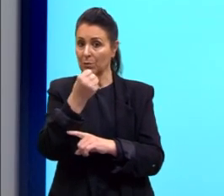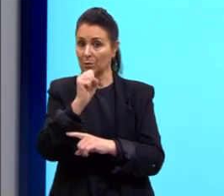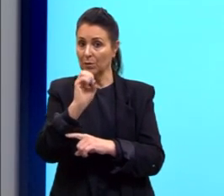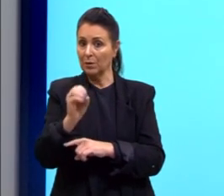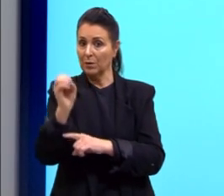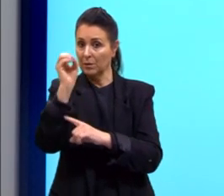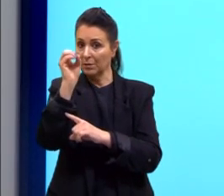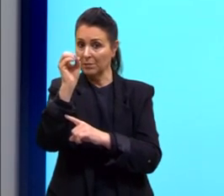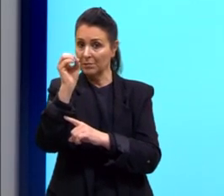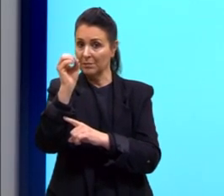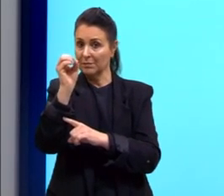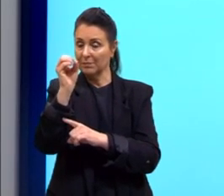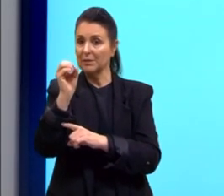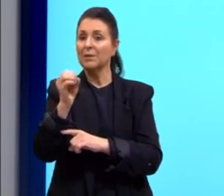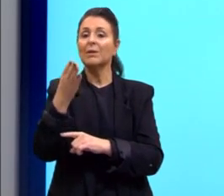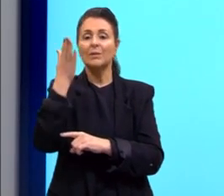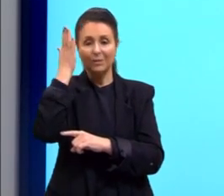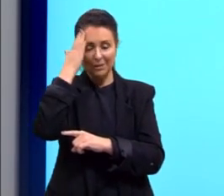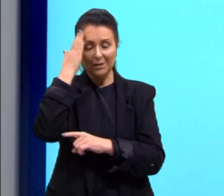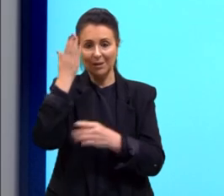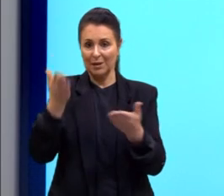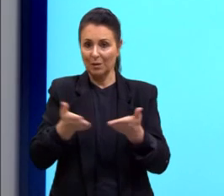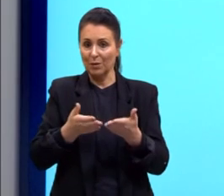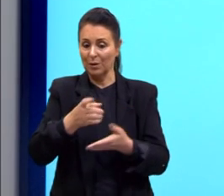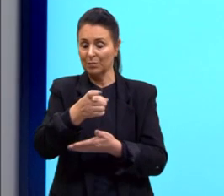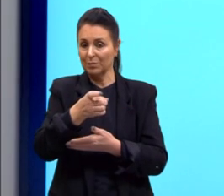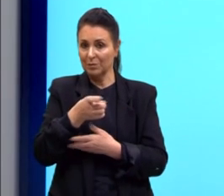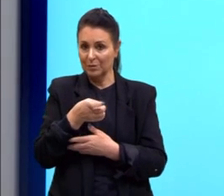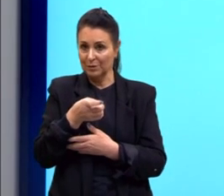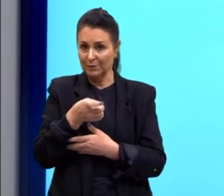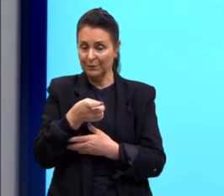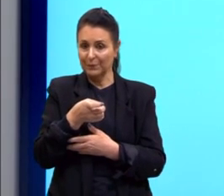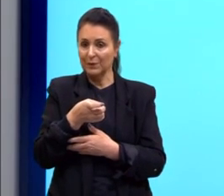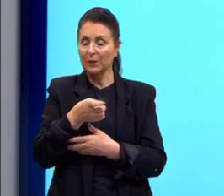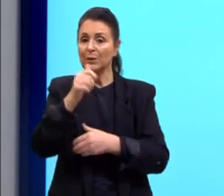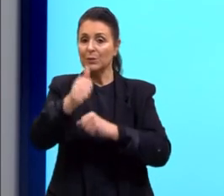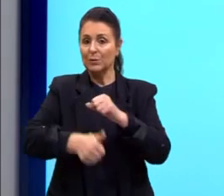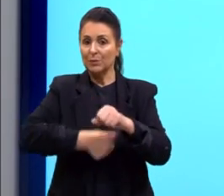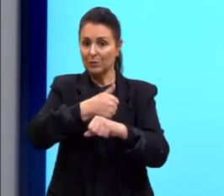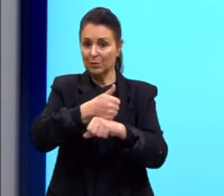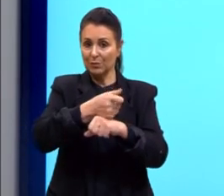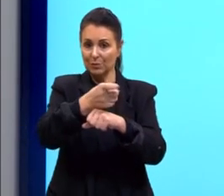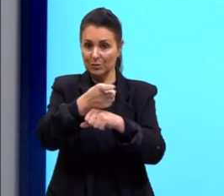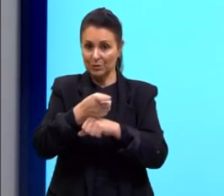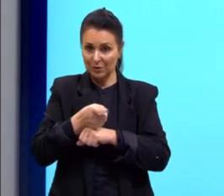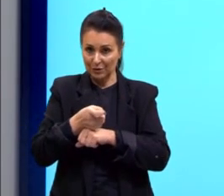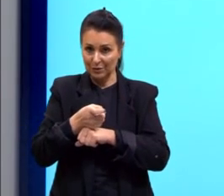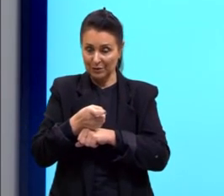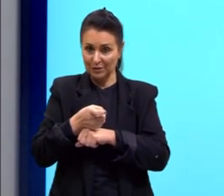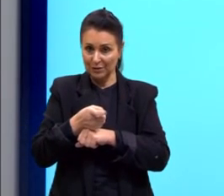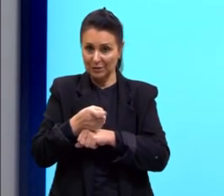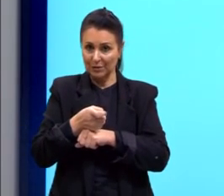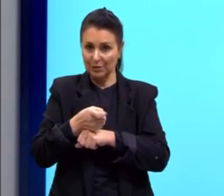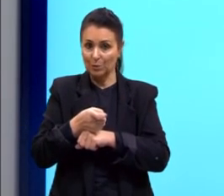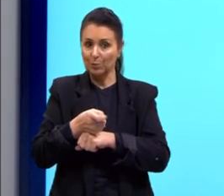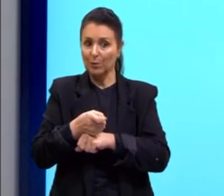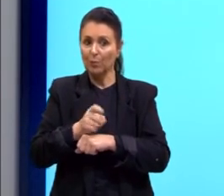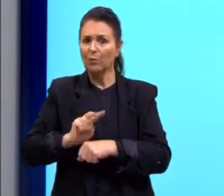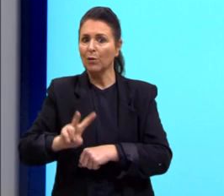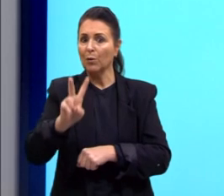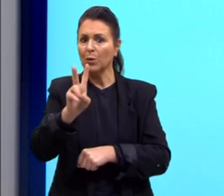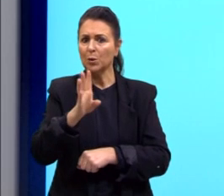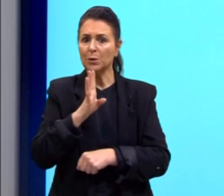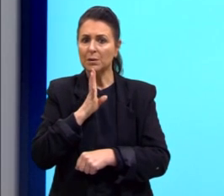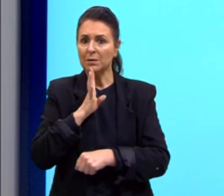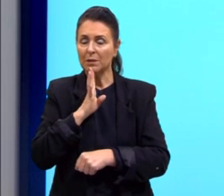e novamente eu já sei o valor do X então eu vou substituir o X pelo valor conhecido